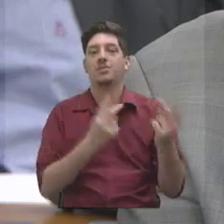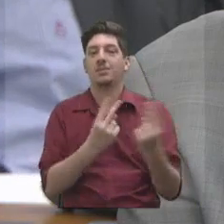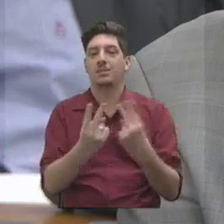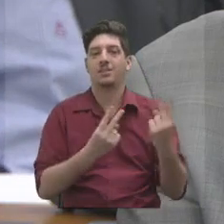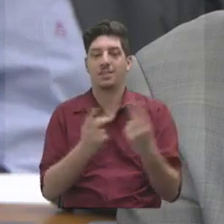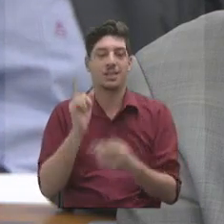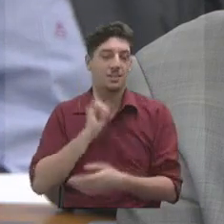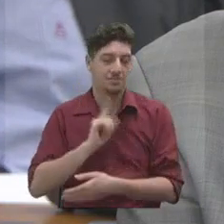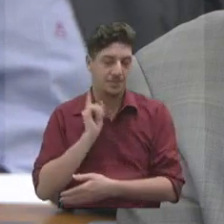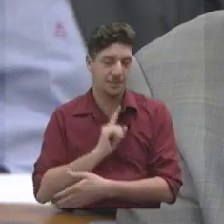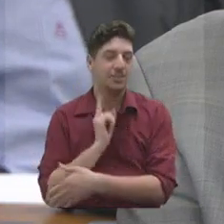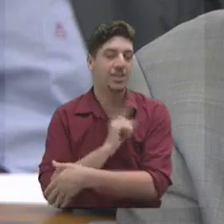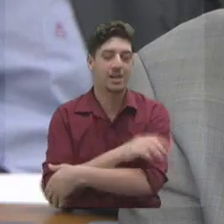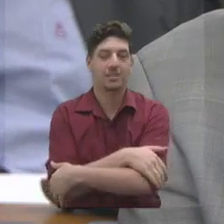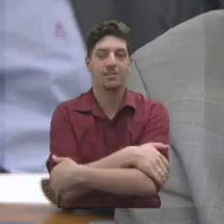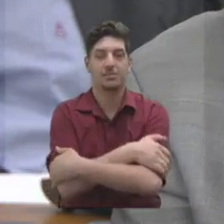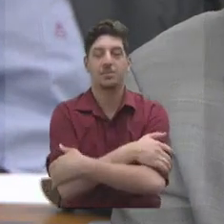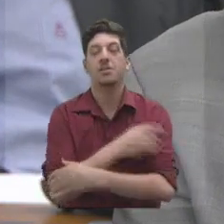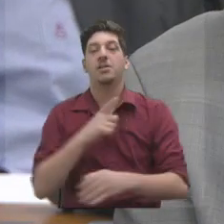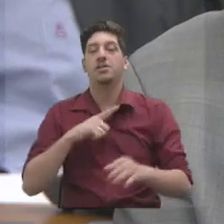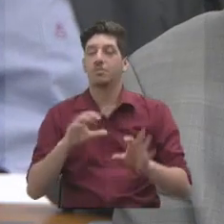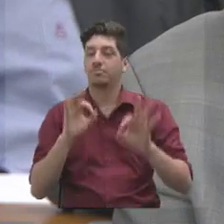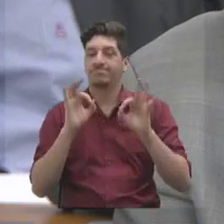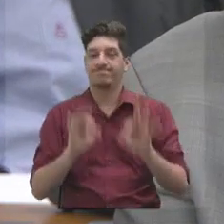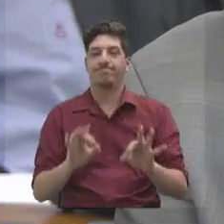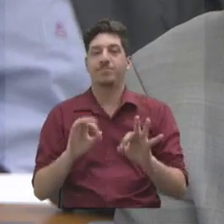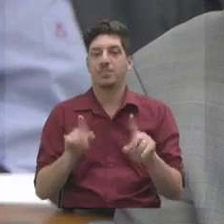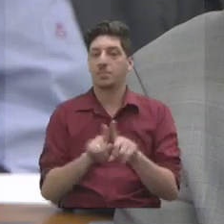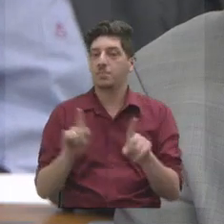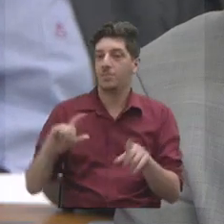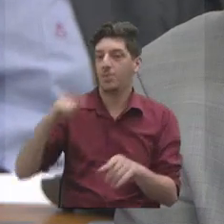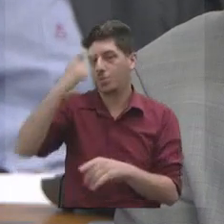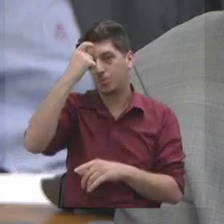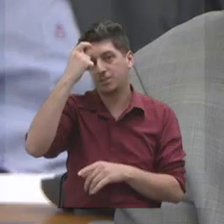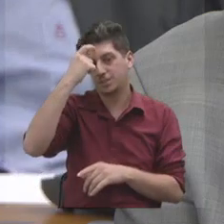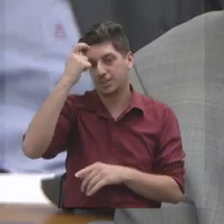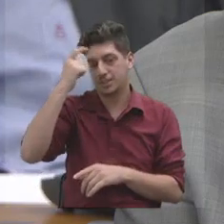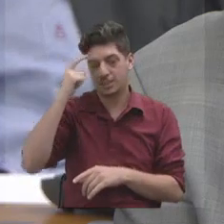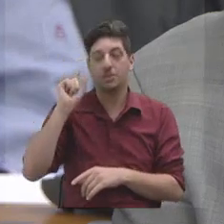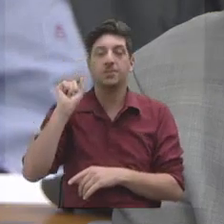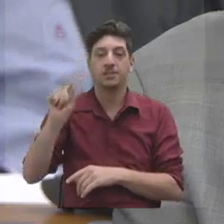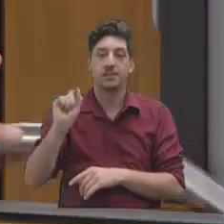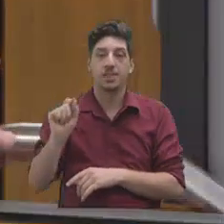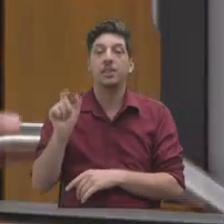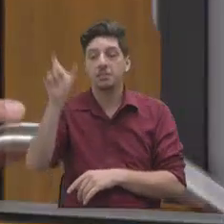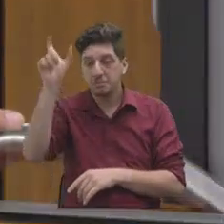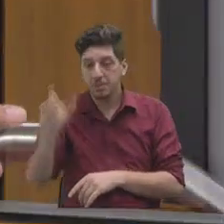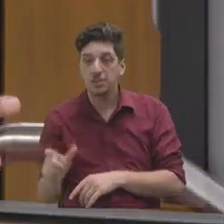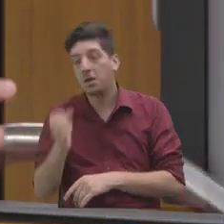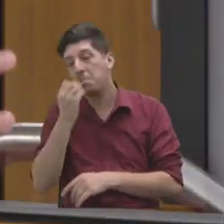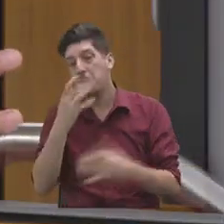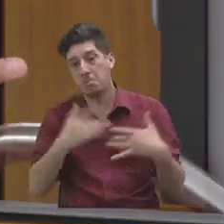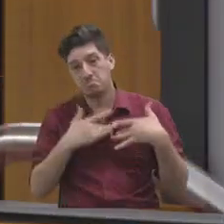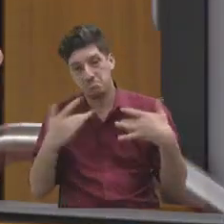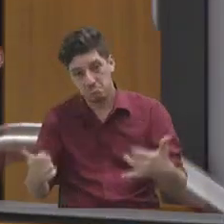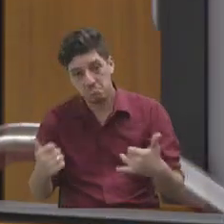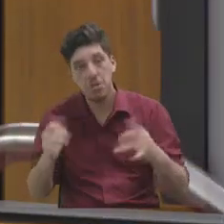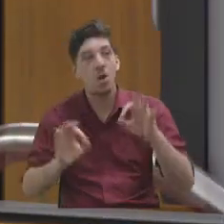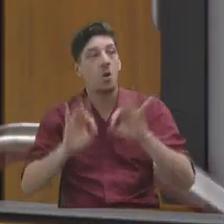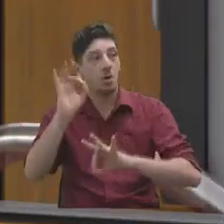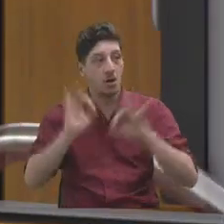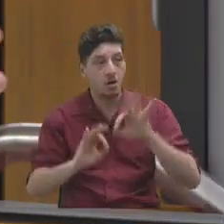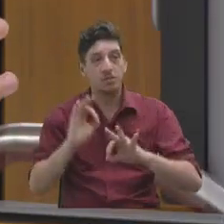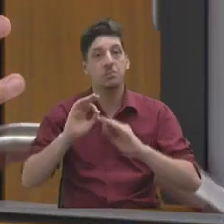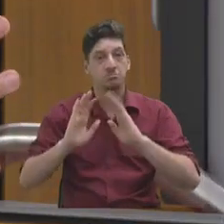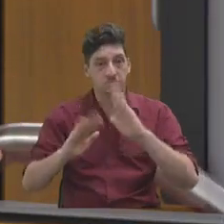e eu tenho ciência de que a boa vontade planejamento e boa gestão o Dr tem